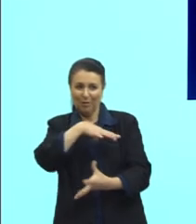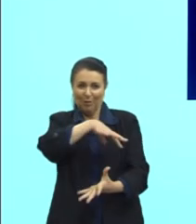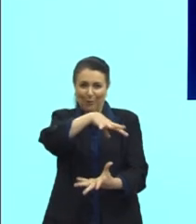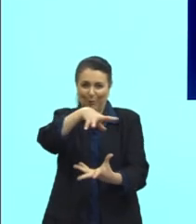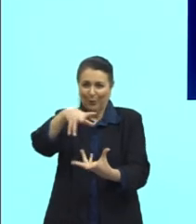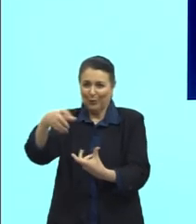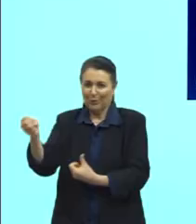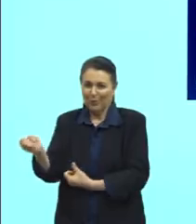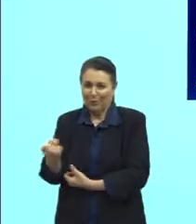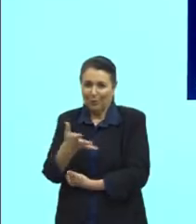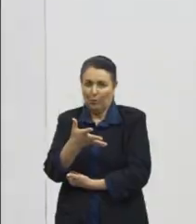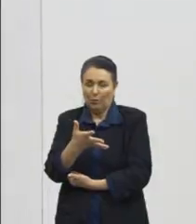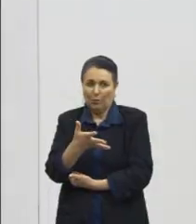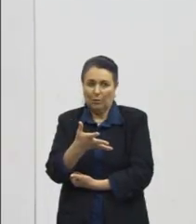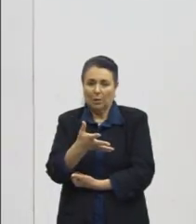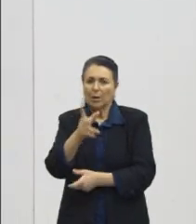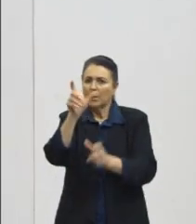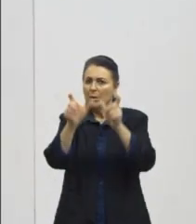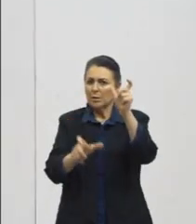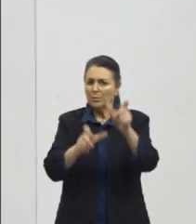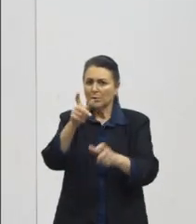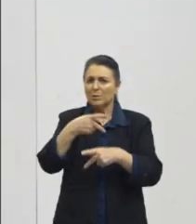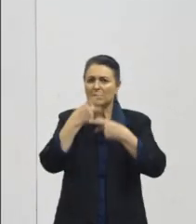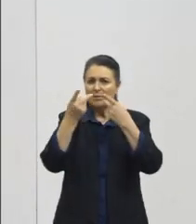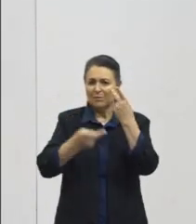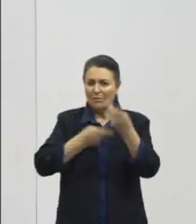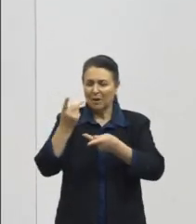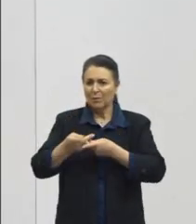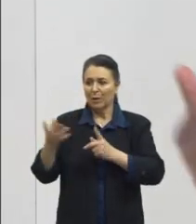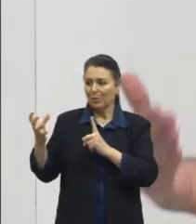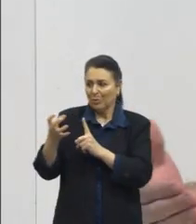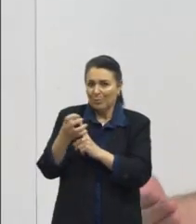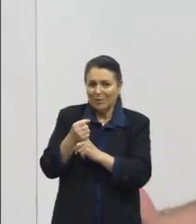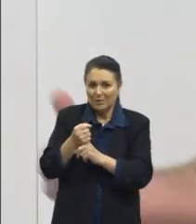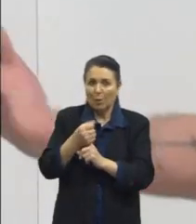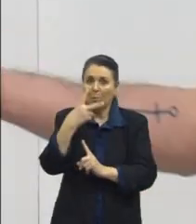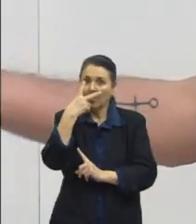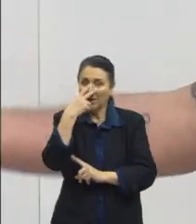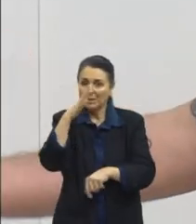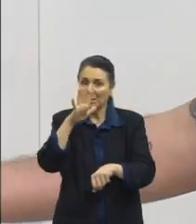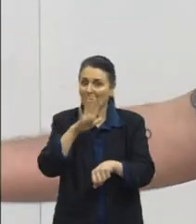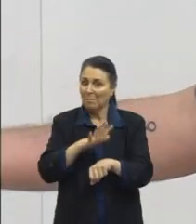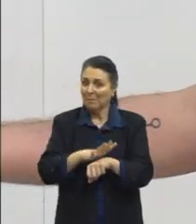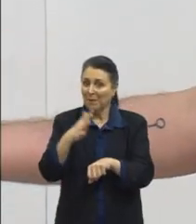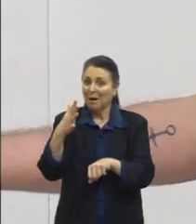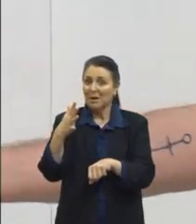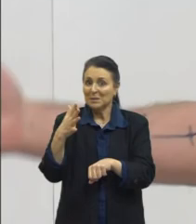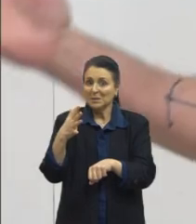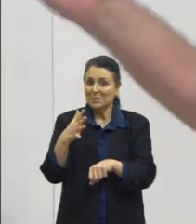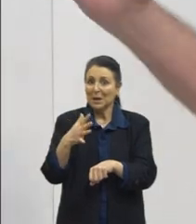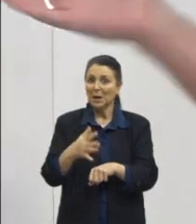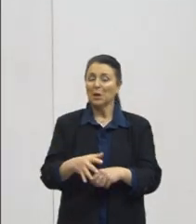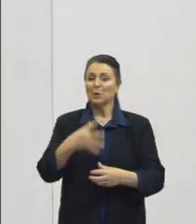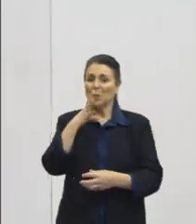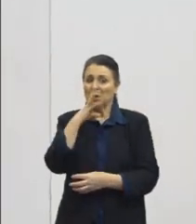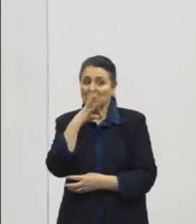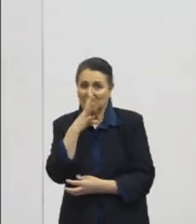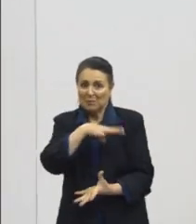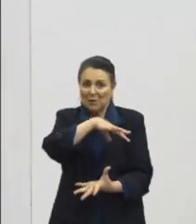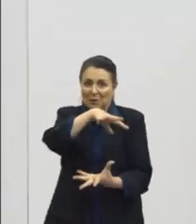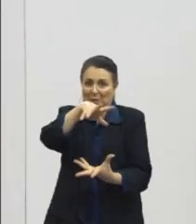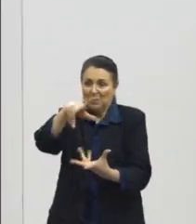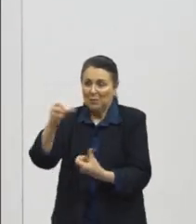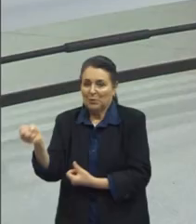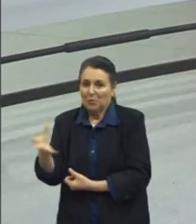e as pessoas dizem que hoje em dia a dominação que a gente vive ela parece muito mais a do livro Admirável Mundo Novo do que a do